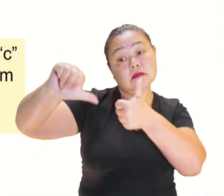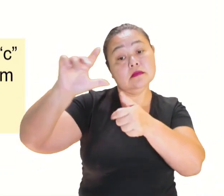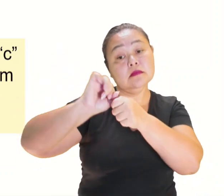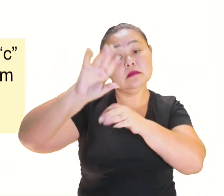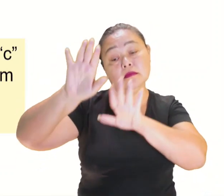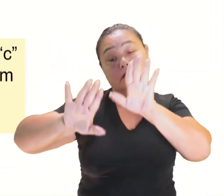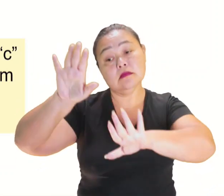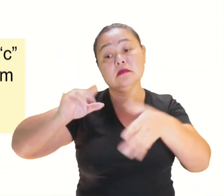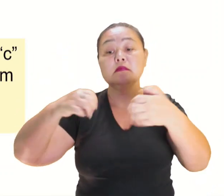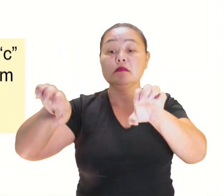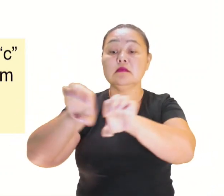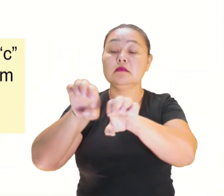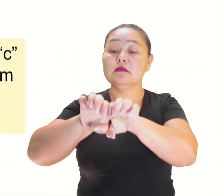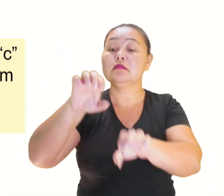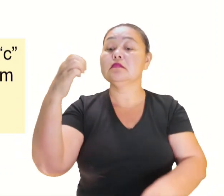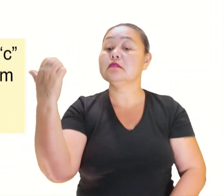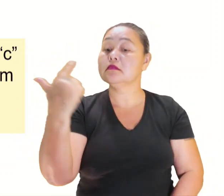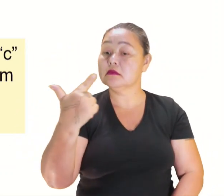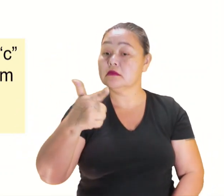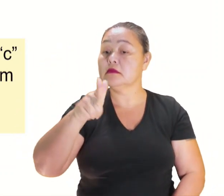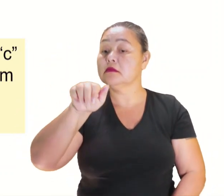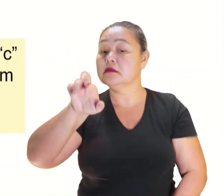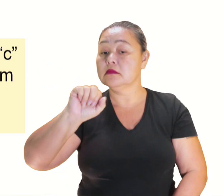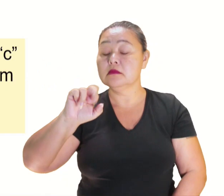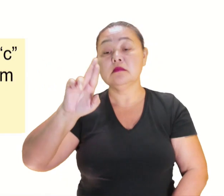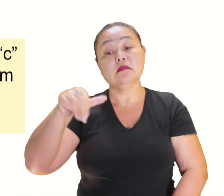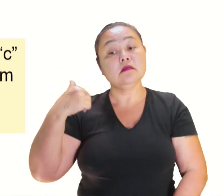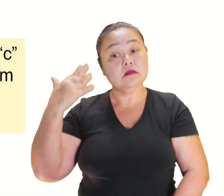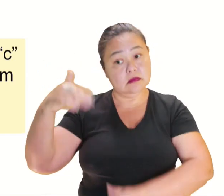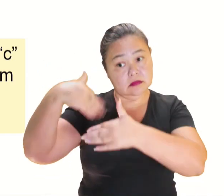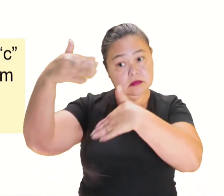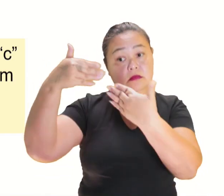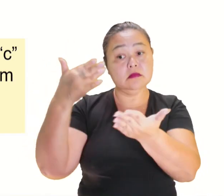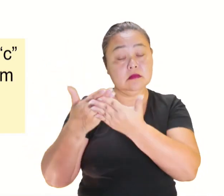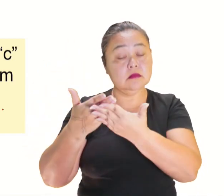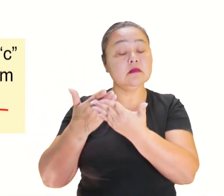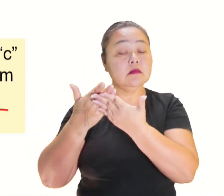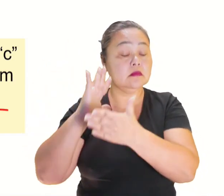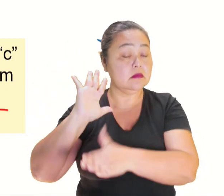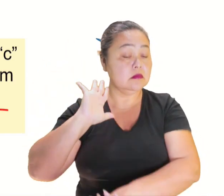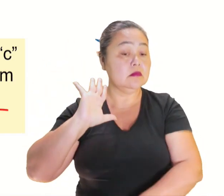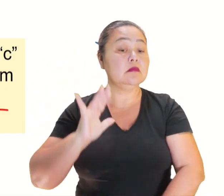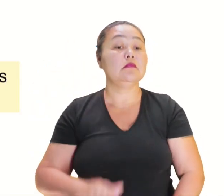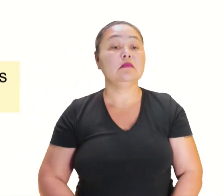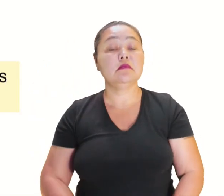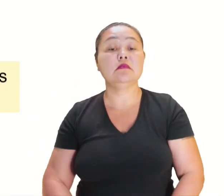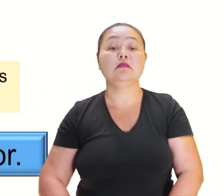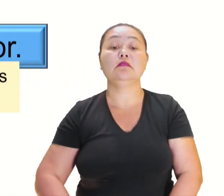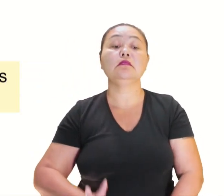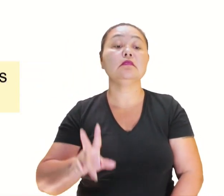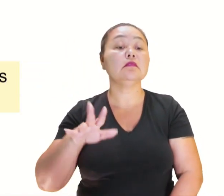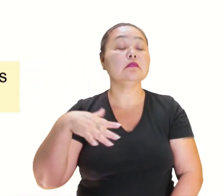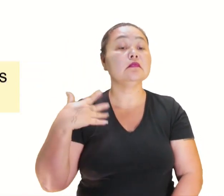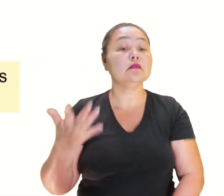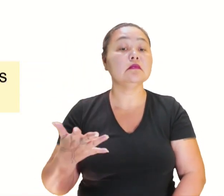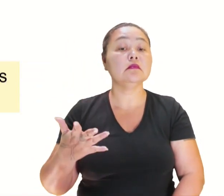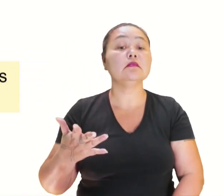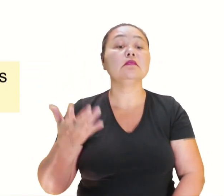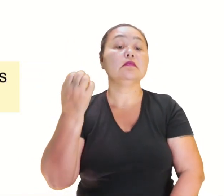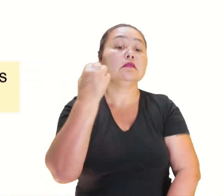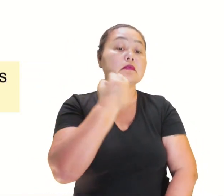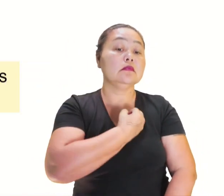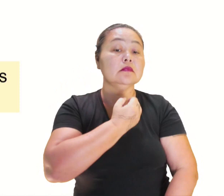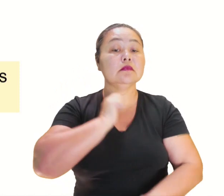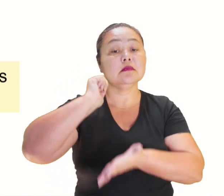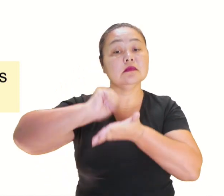com a equação do segundo grau que for dada. Isso a gente vai estudar em umas aulas posteriores aí, tá bom? Beleza. Mais um pouquinho? Os